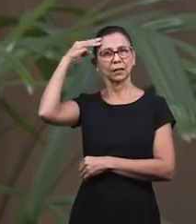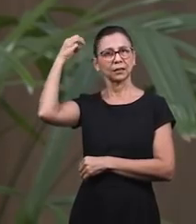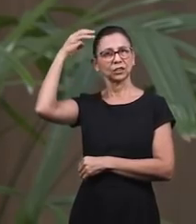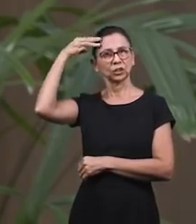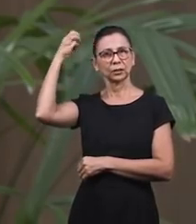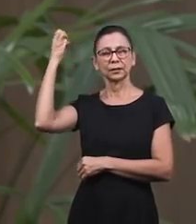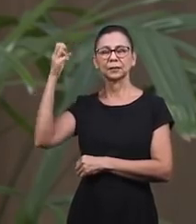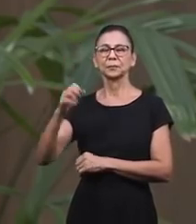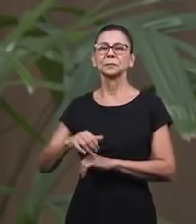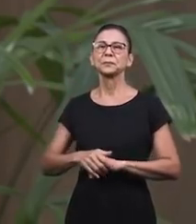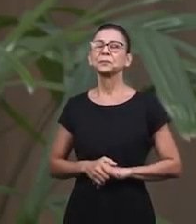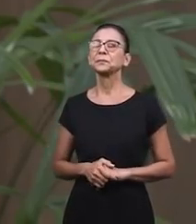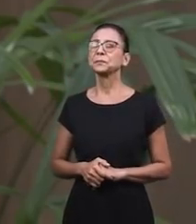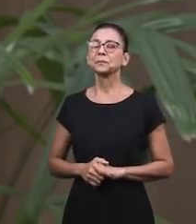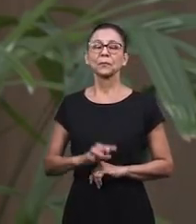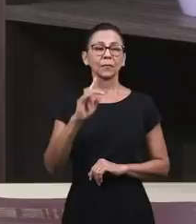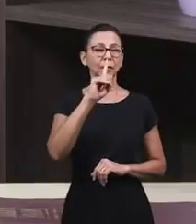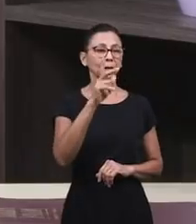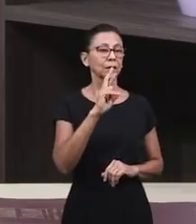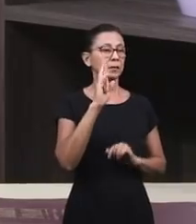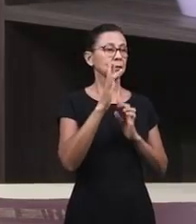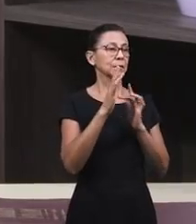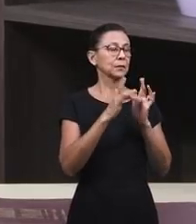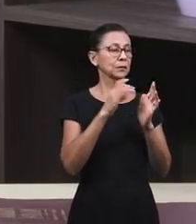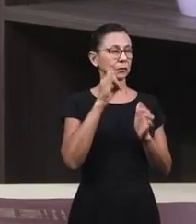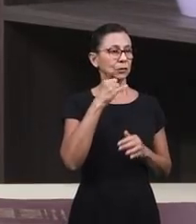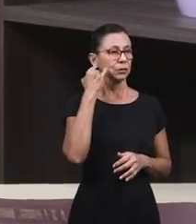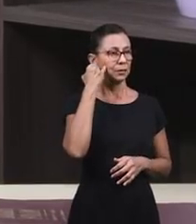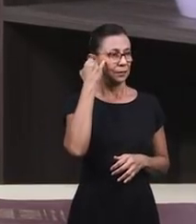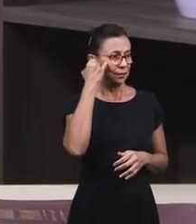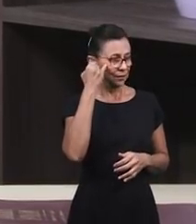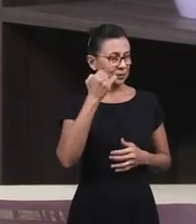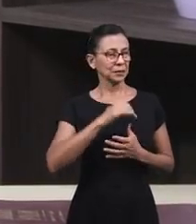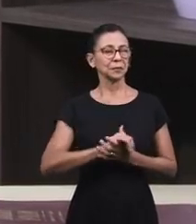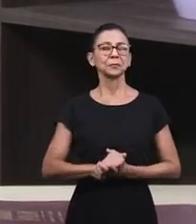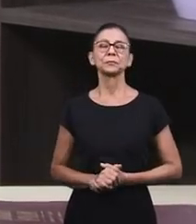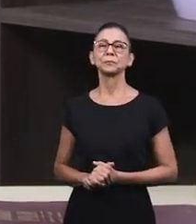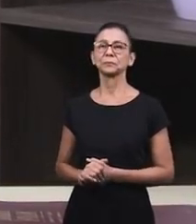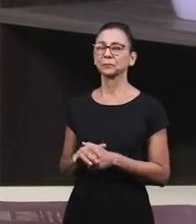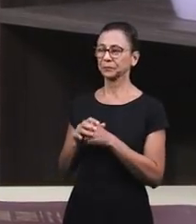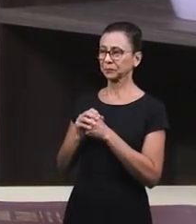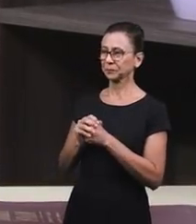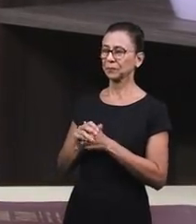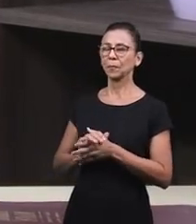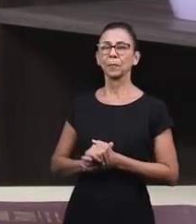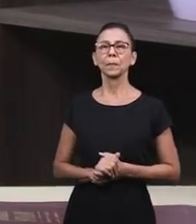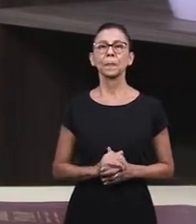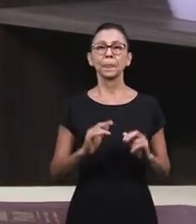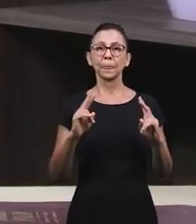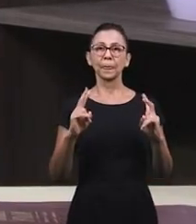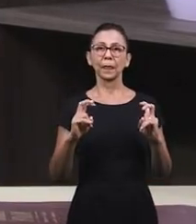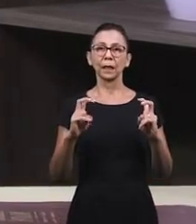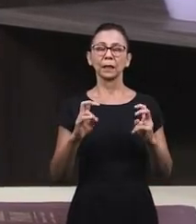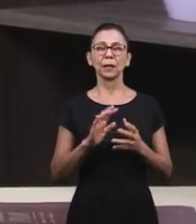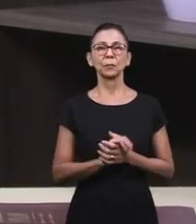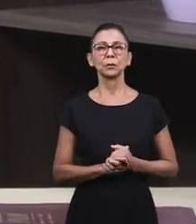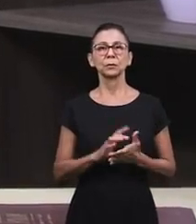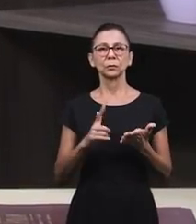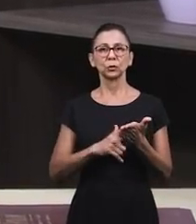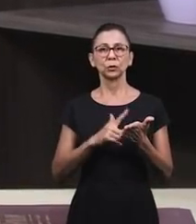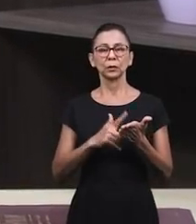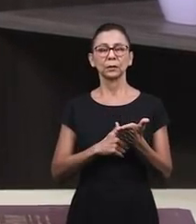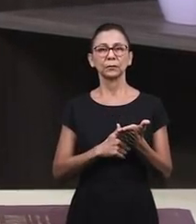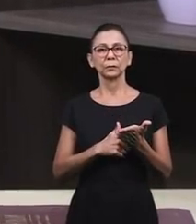conosco desse programa. Amém. Vamos lá, então nós vamos para o texto base desta edição do programa Conversas Bíblicas, que é o texto que se encontra no livro do